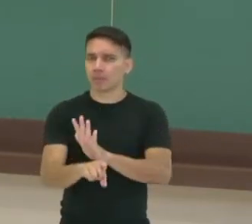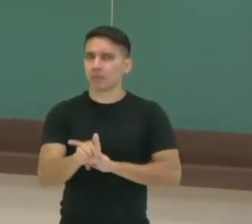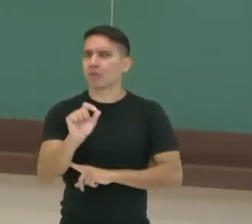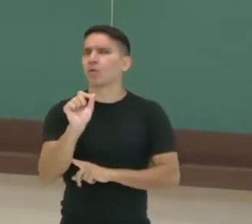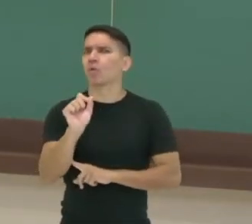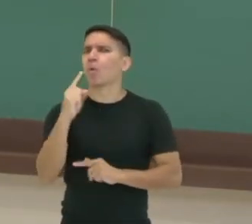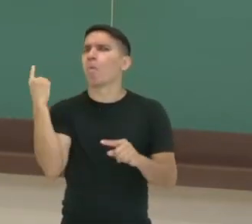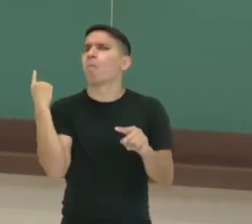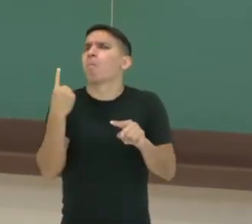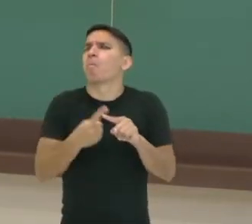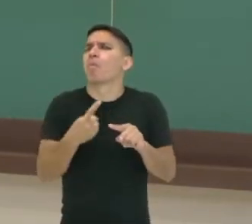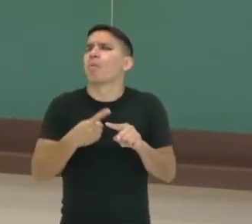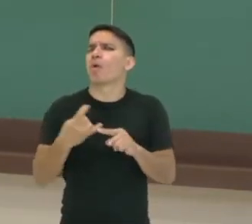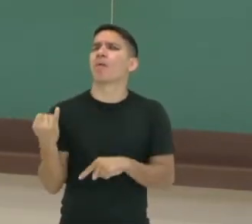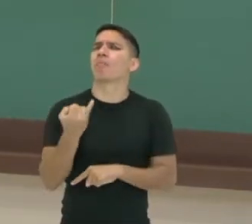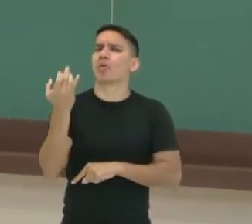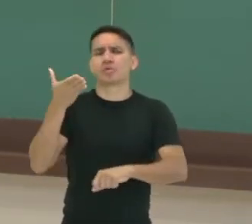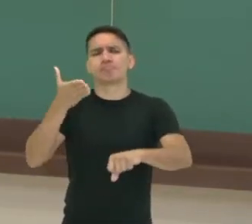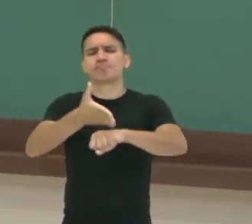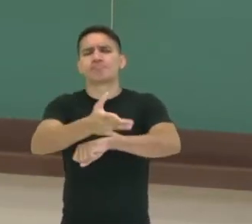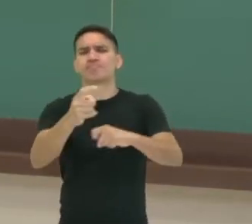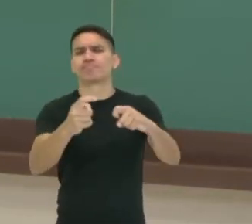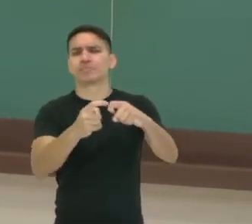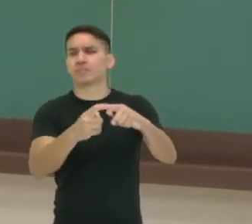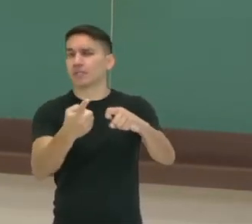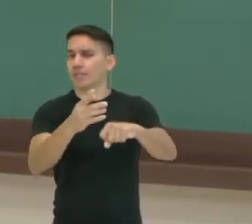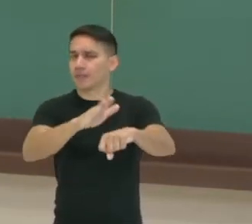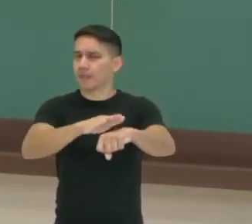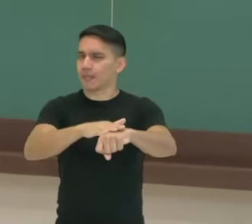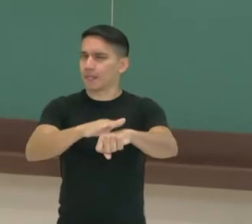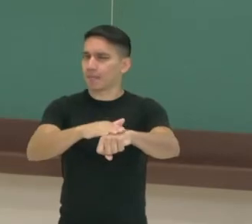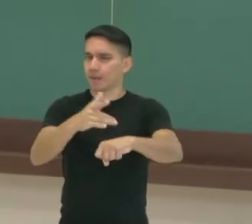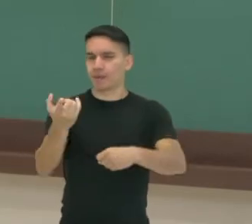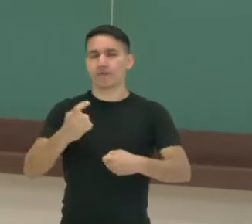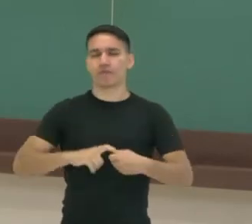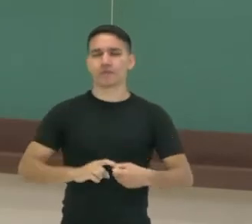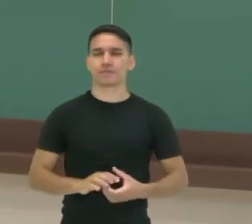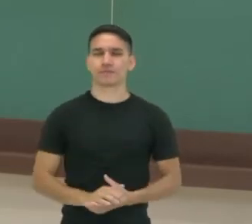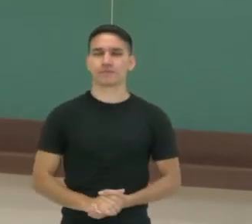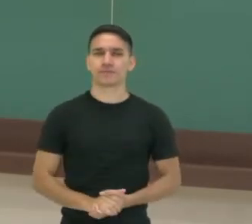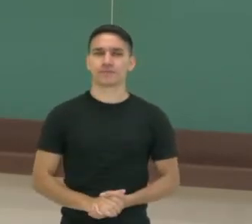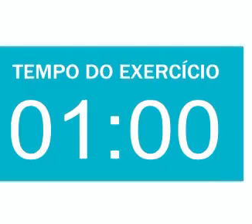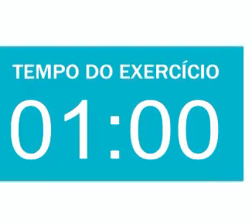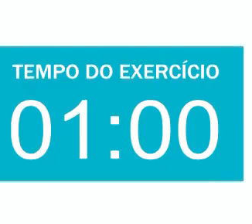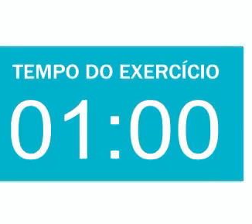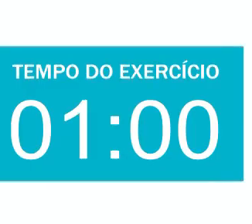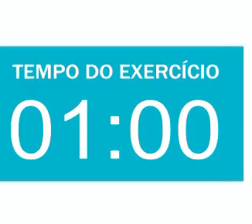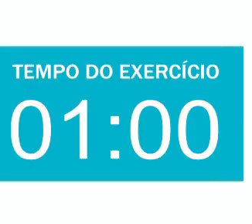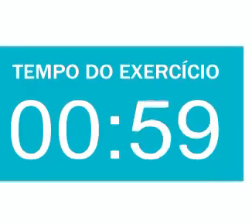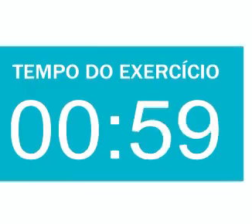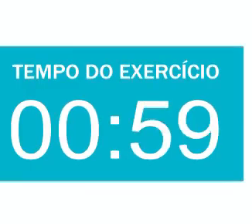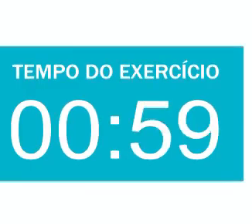que é importante visitar ao médico? Eu vou dar um tempinho para vocês e eu já retorno.